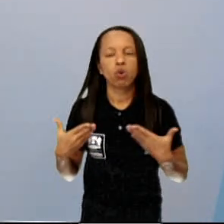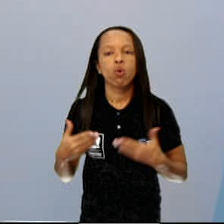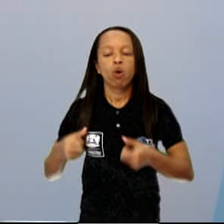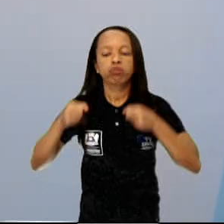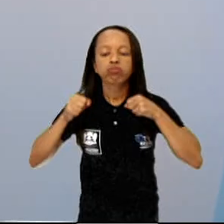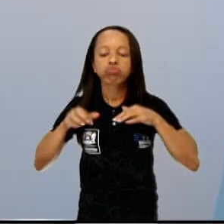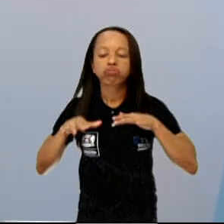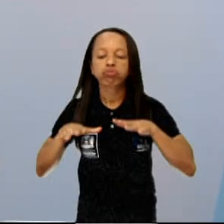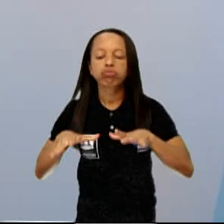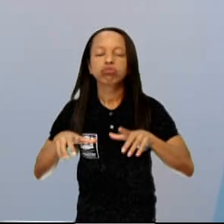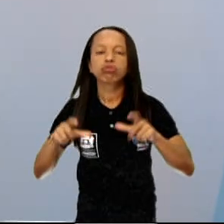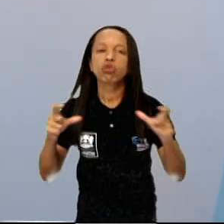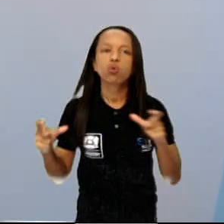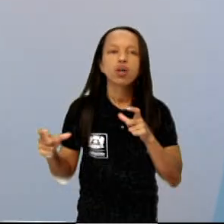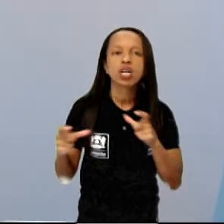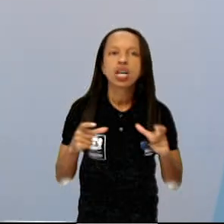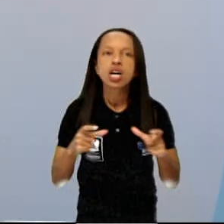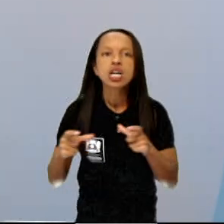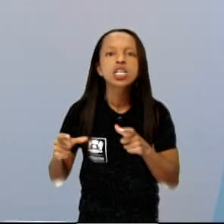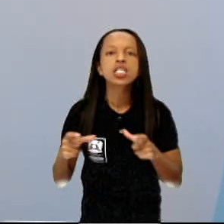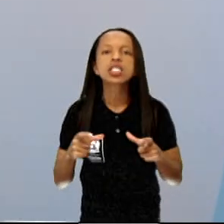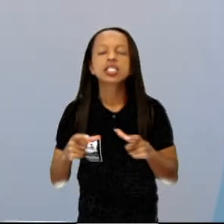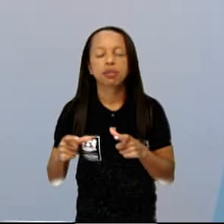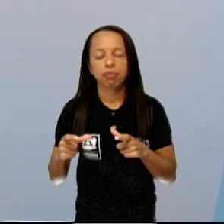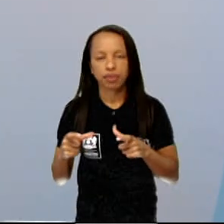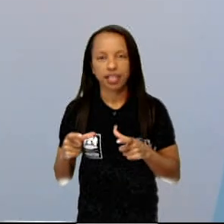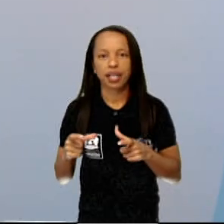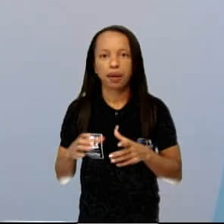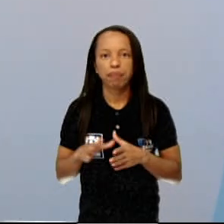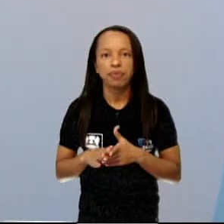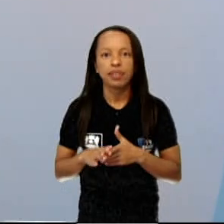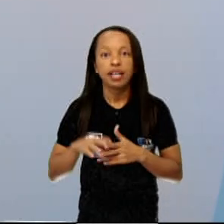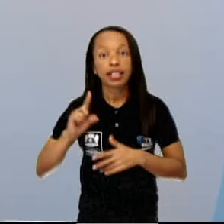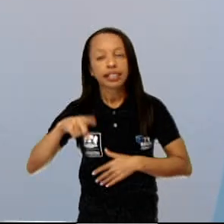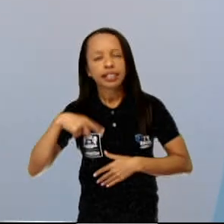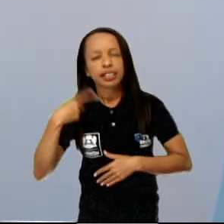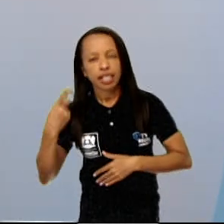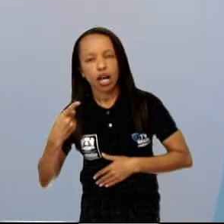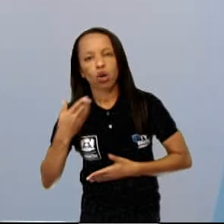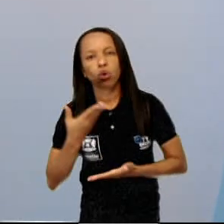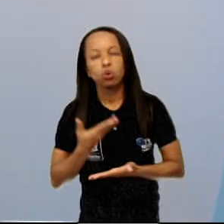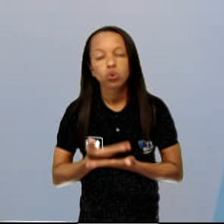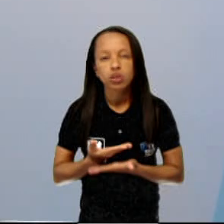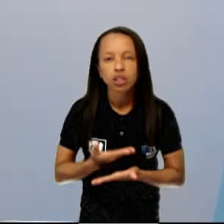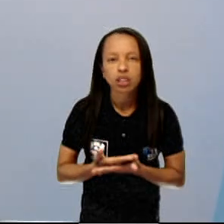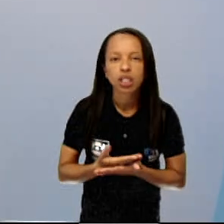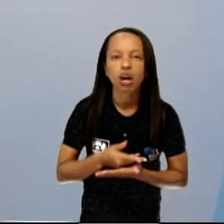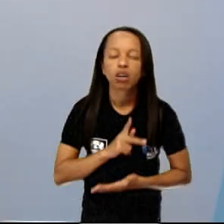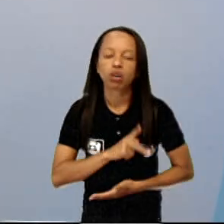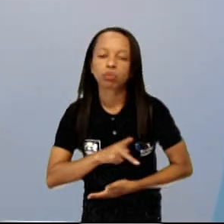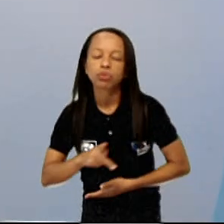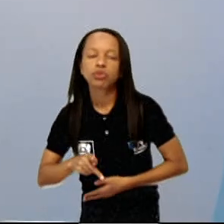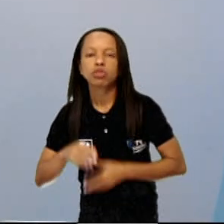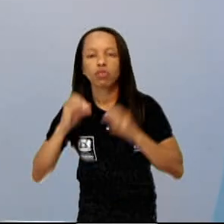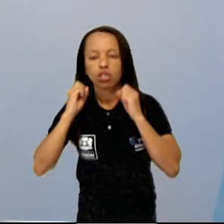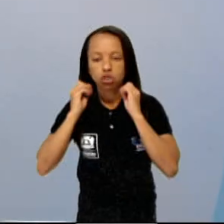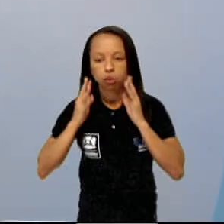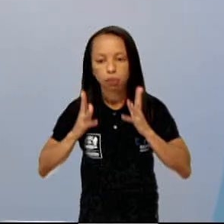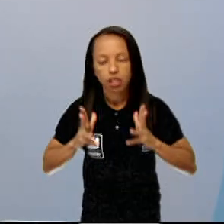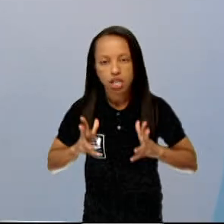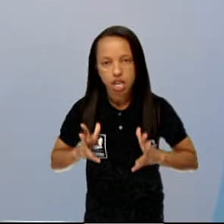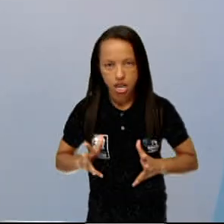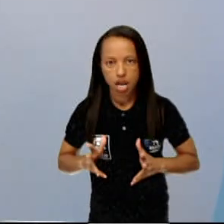daí, na próxima aula, eu vou dizer para vocês o que vai acontecer. Mas antes, a gente vai fazer um desafio. Eu vou propor para